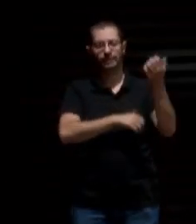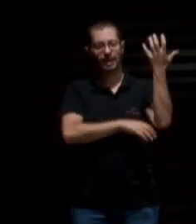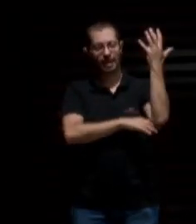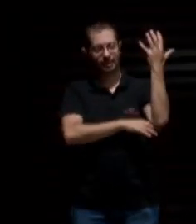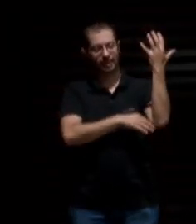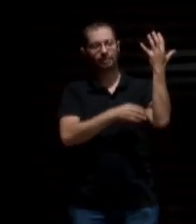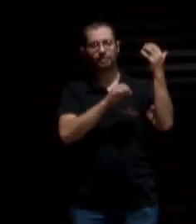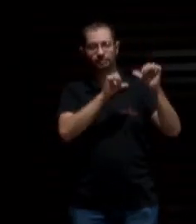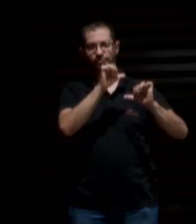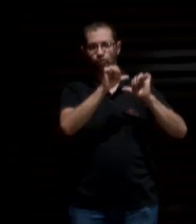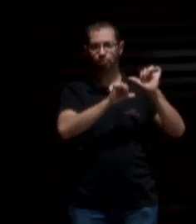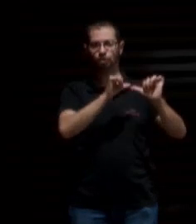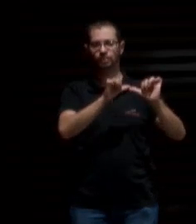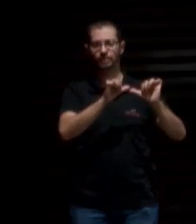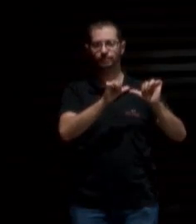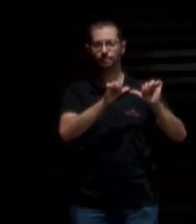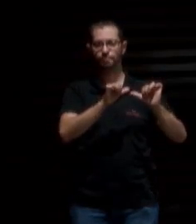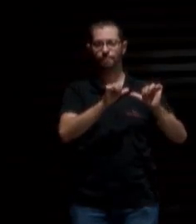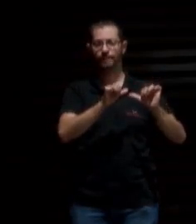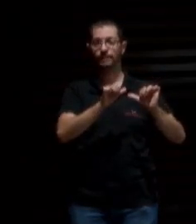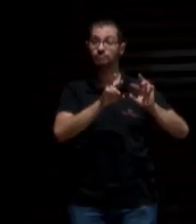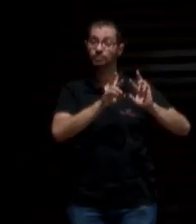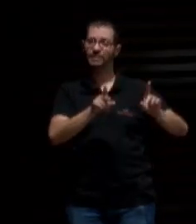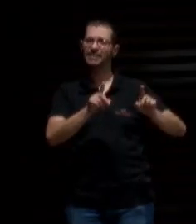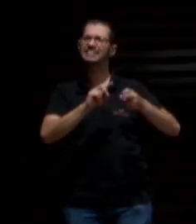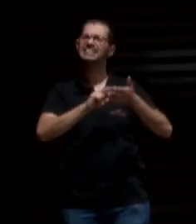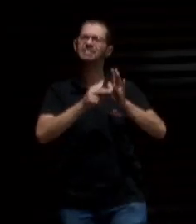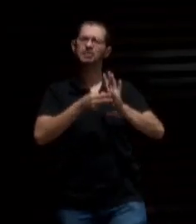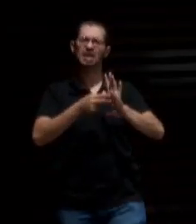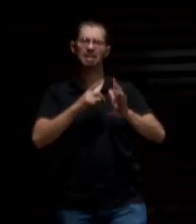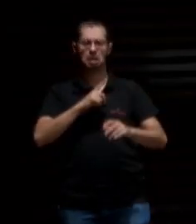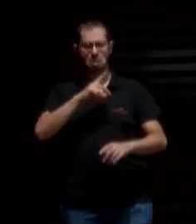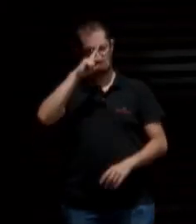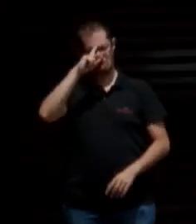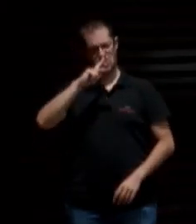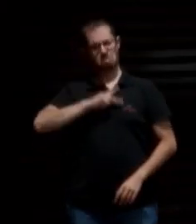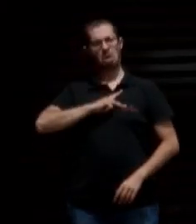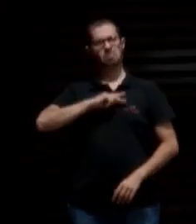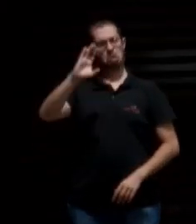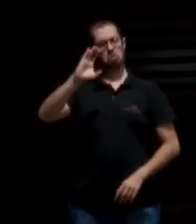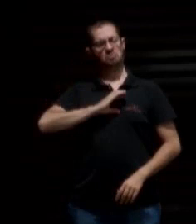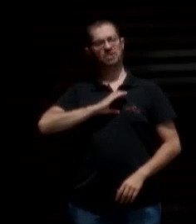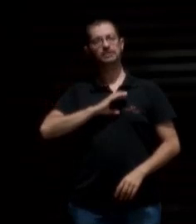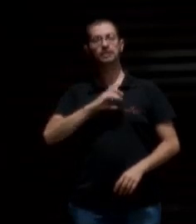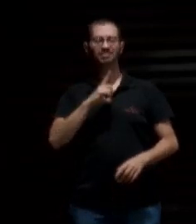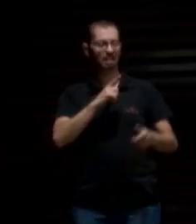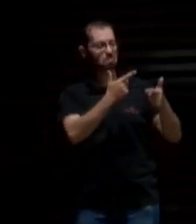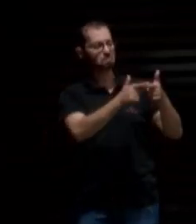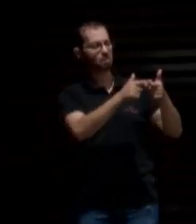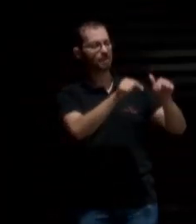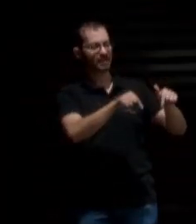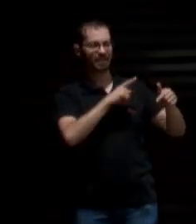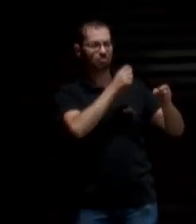substituiremos. Isso aqui, amado, o que é? Autoconfiança. Não, realmente, está um problema sério aqui, caiu os